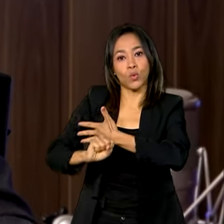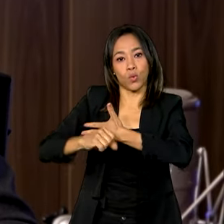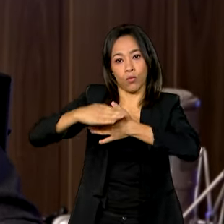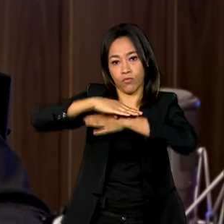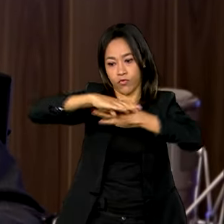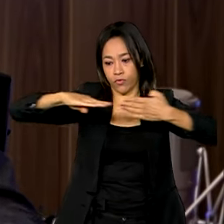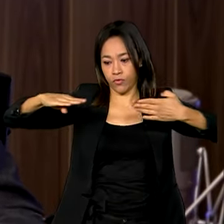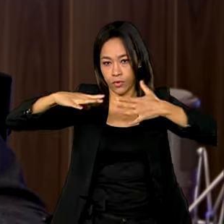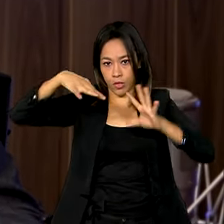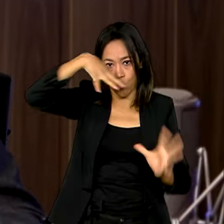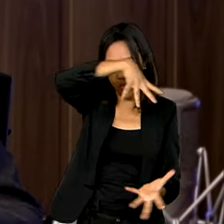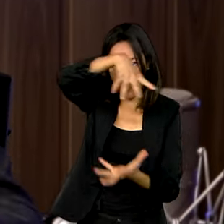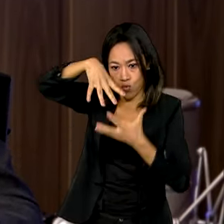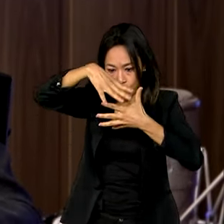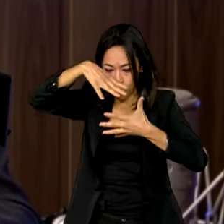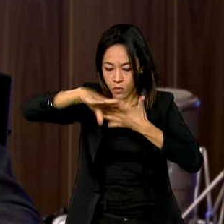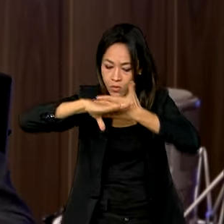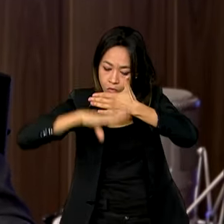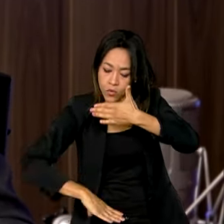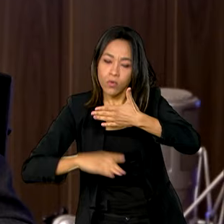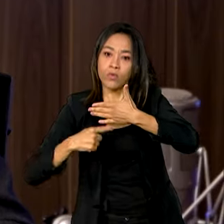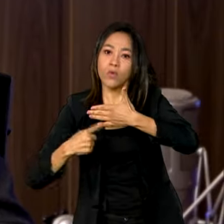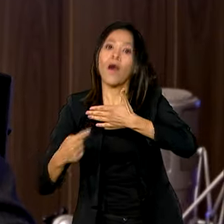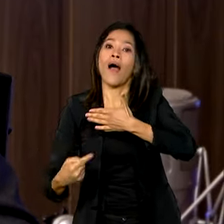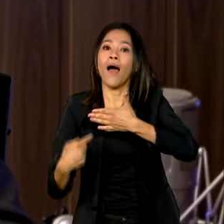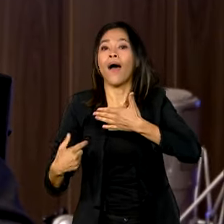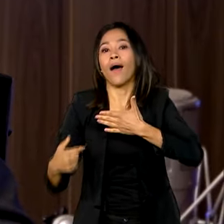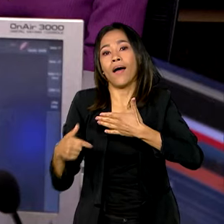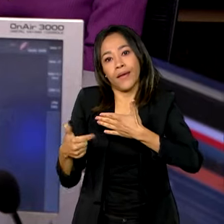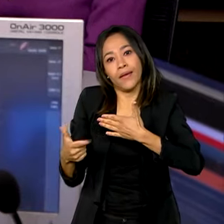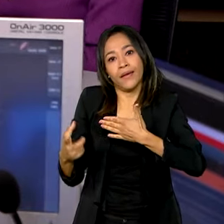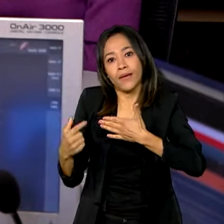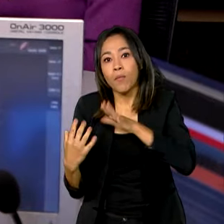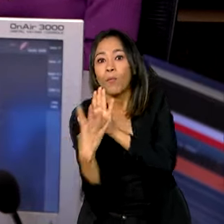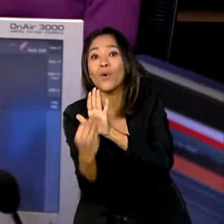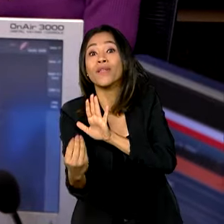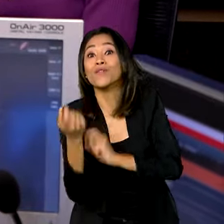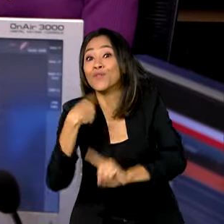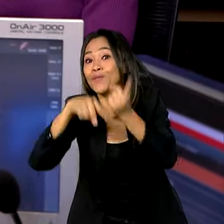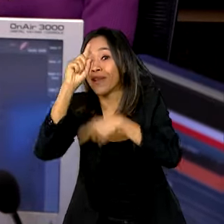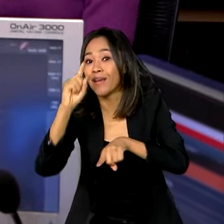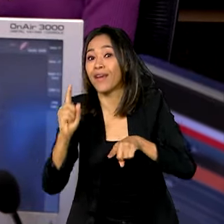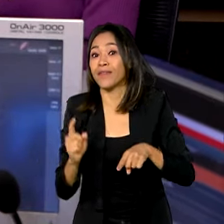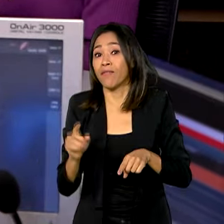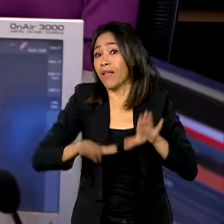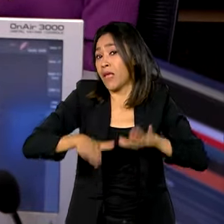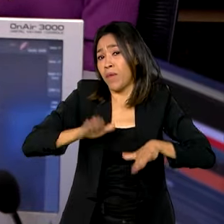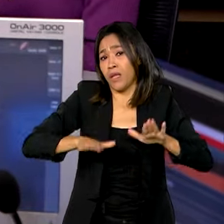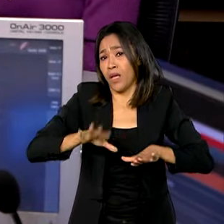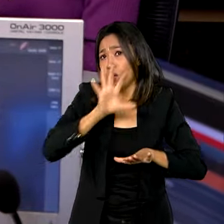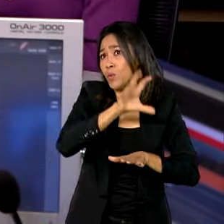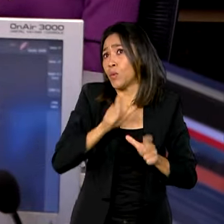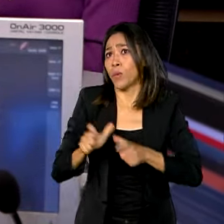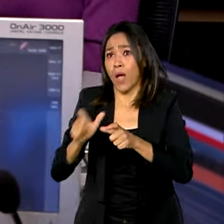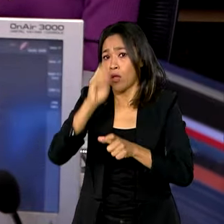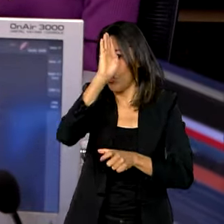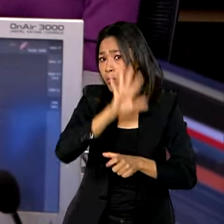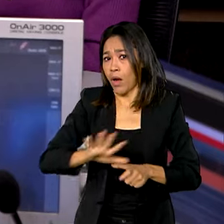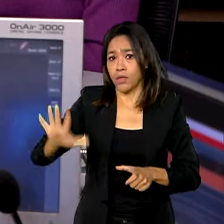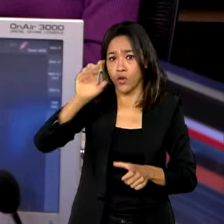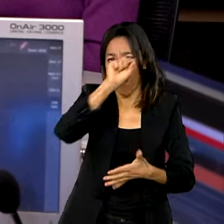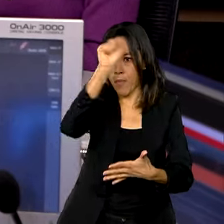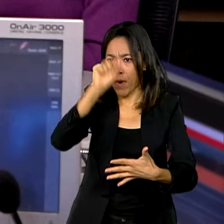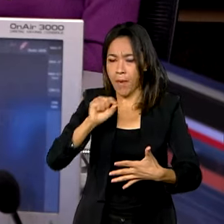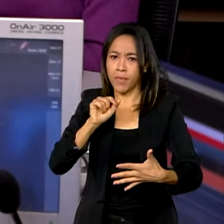podem ser reaplicado as soluções dentro esses país exatamente Então dependendo do continente do evento tem evento